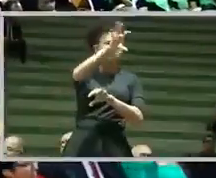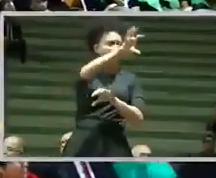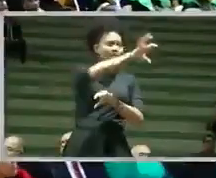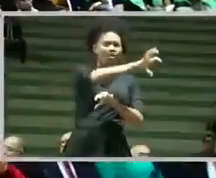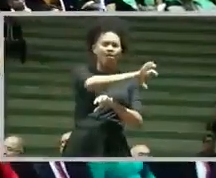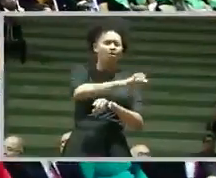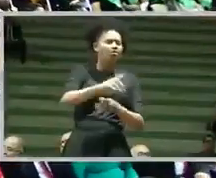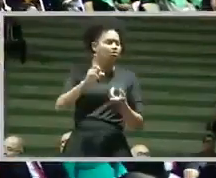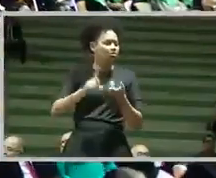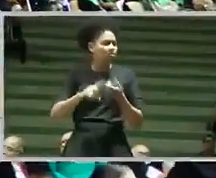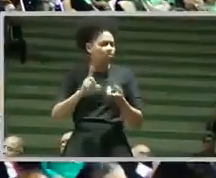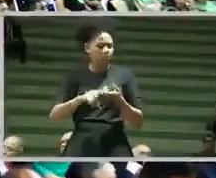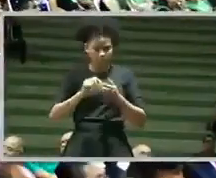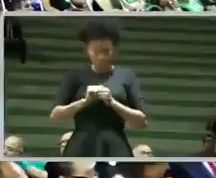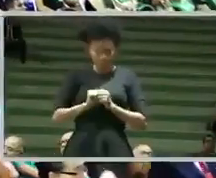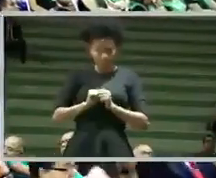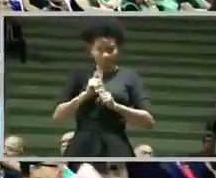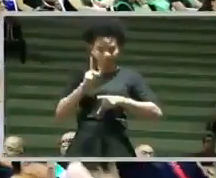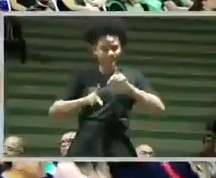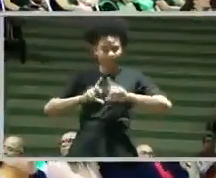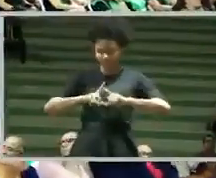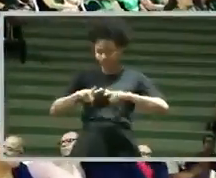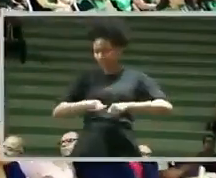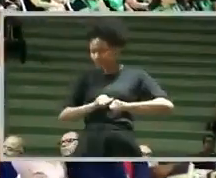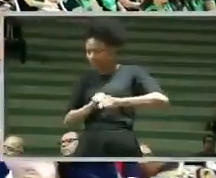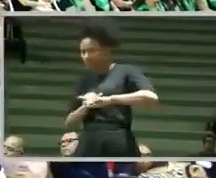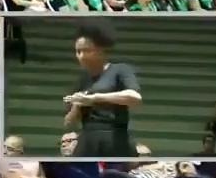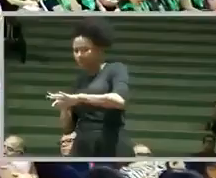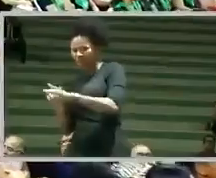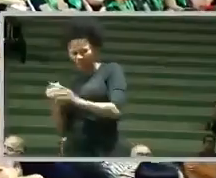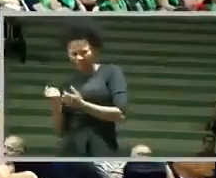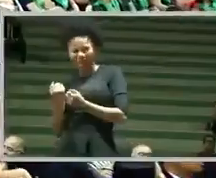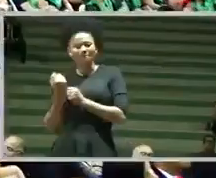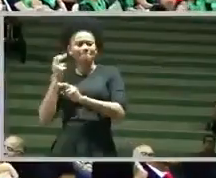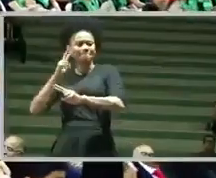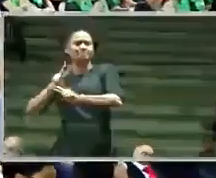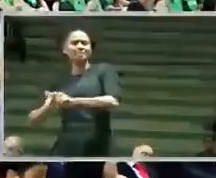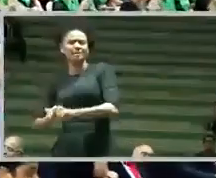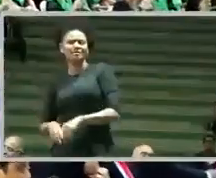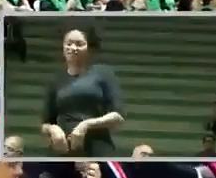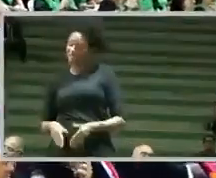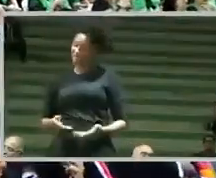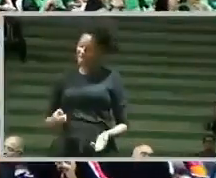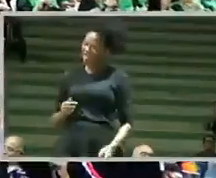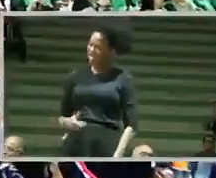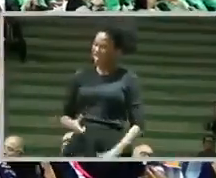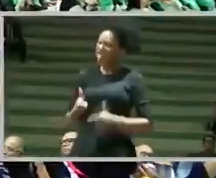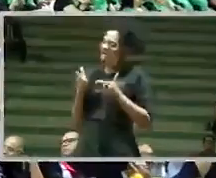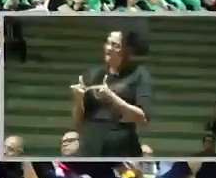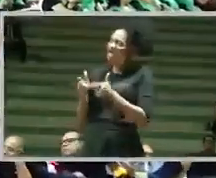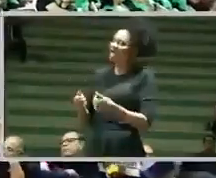que, quando Israel estava no cativeiro, zombando, diziam: onde está o teu Deus?